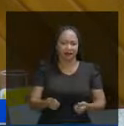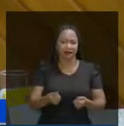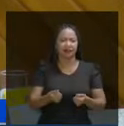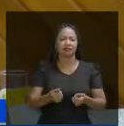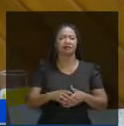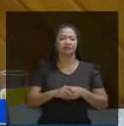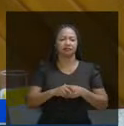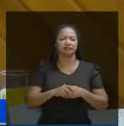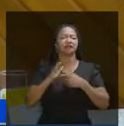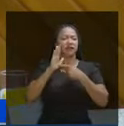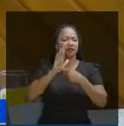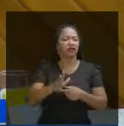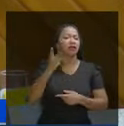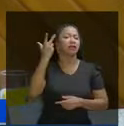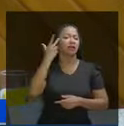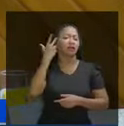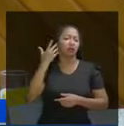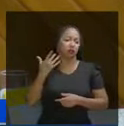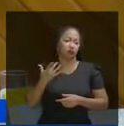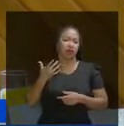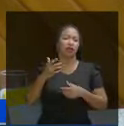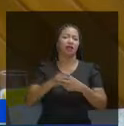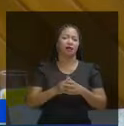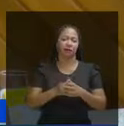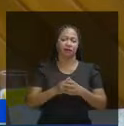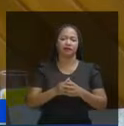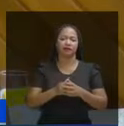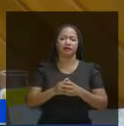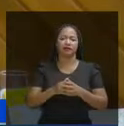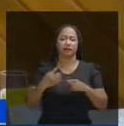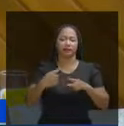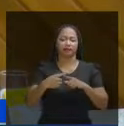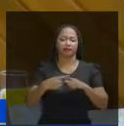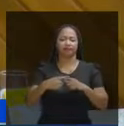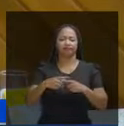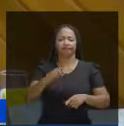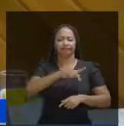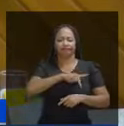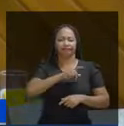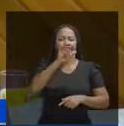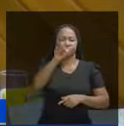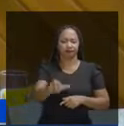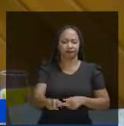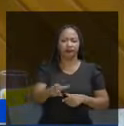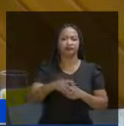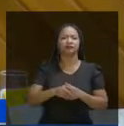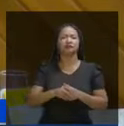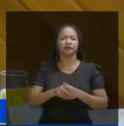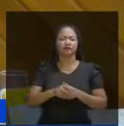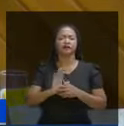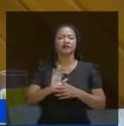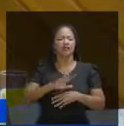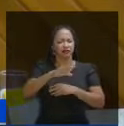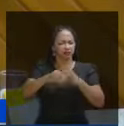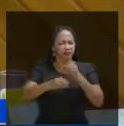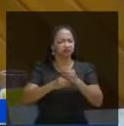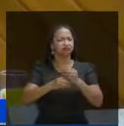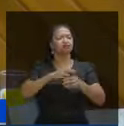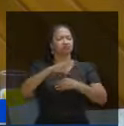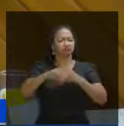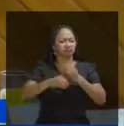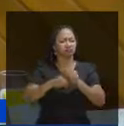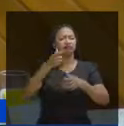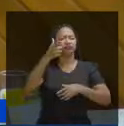razão da exposição natural decorrente da função pública exercida. O Tribunal Superior Eleitoral ele já se pronunciou reiteradas vezes acerca